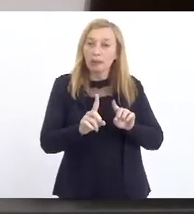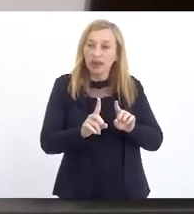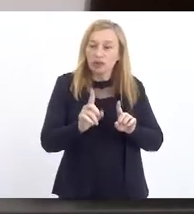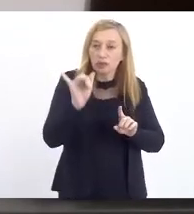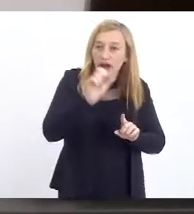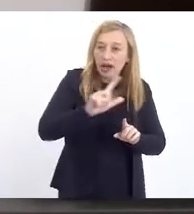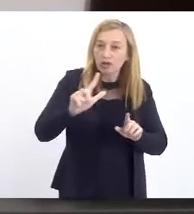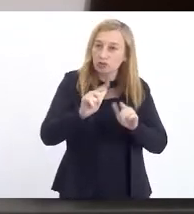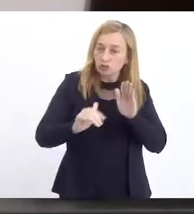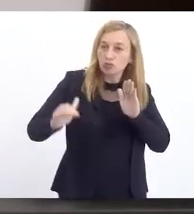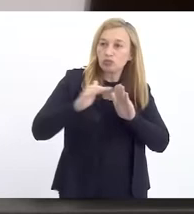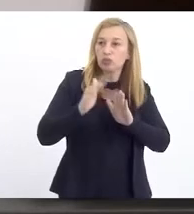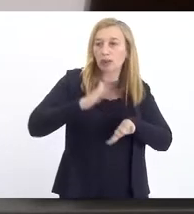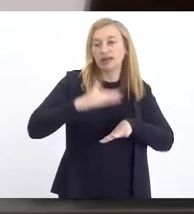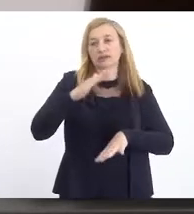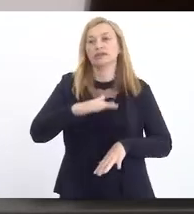despencou.